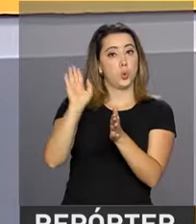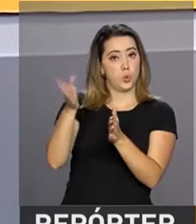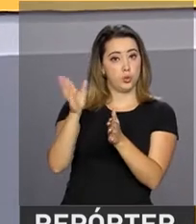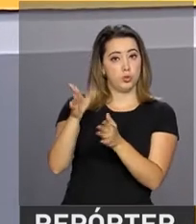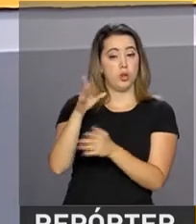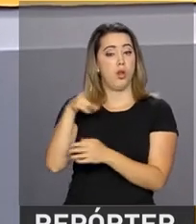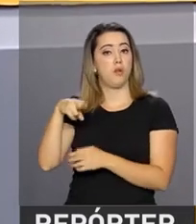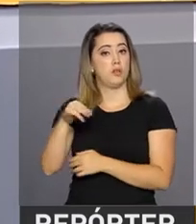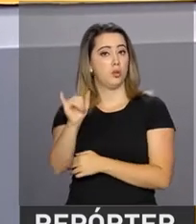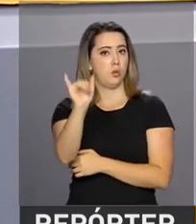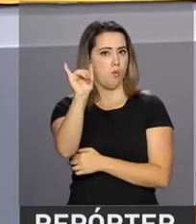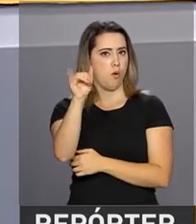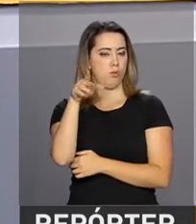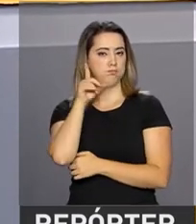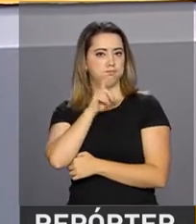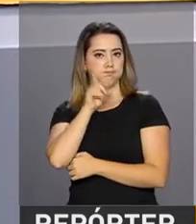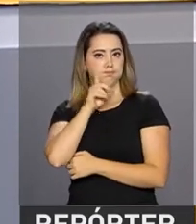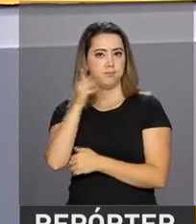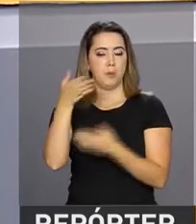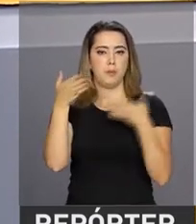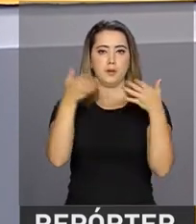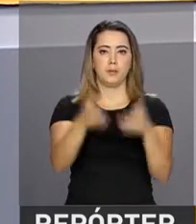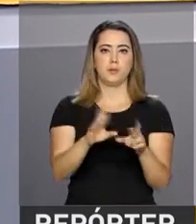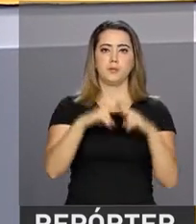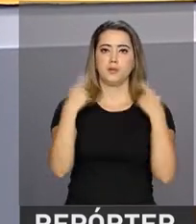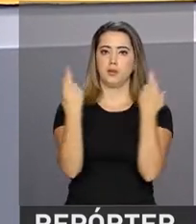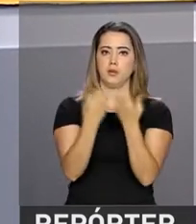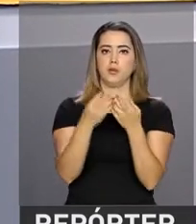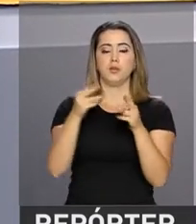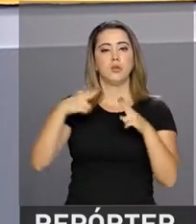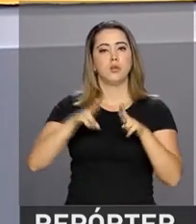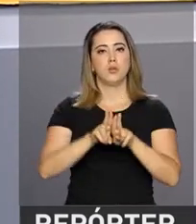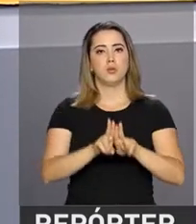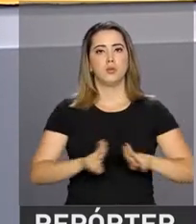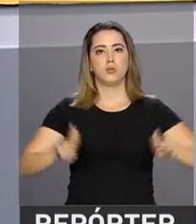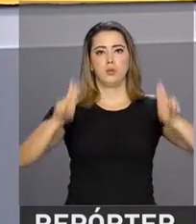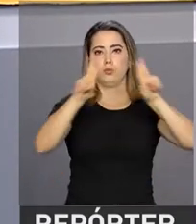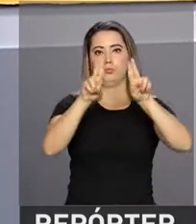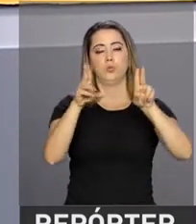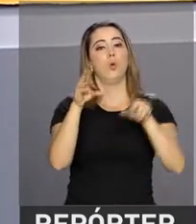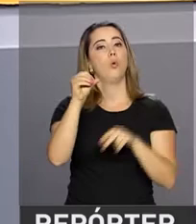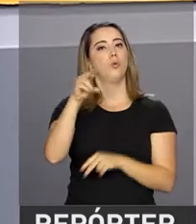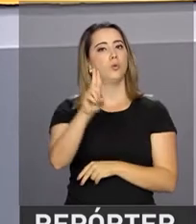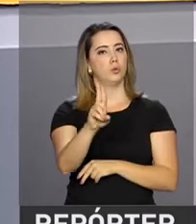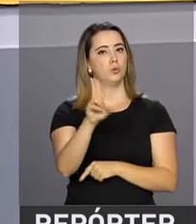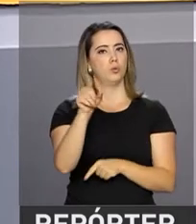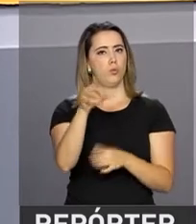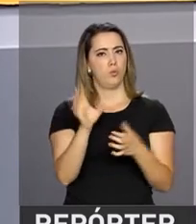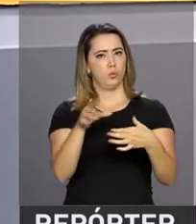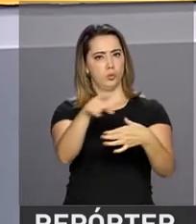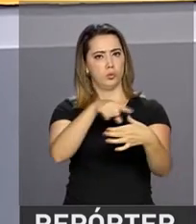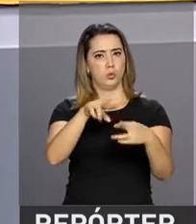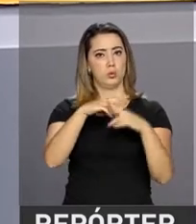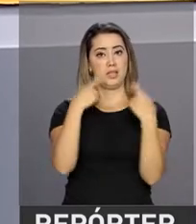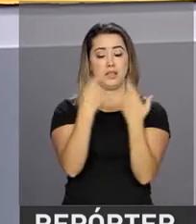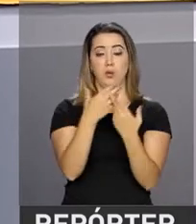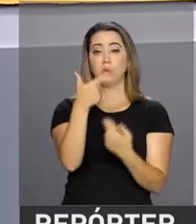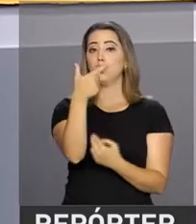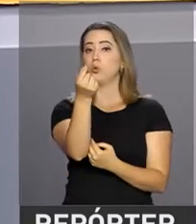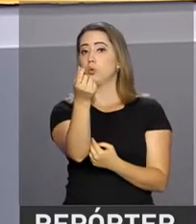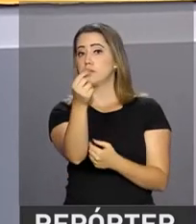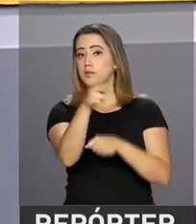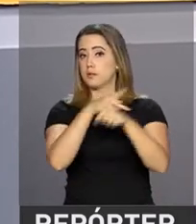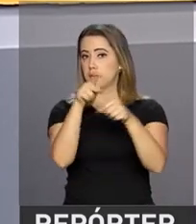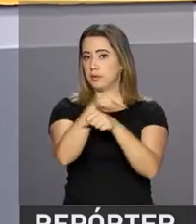há pouco em Nova York para participar da Assembleia Geral das Nações Unidas, a ONU, o organismo internacional que reúne quase